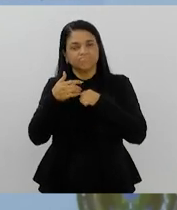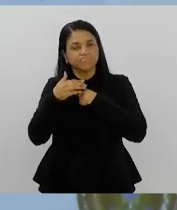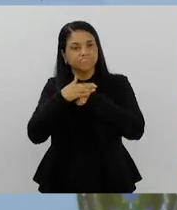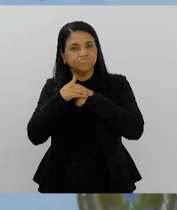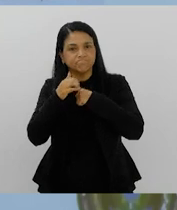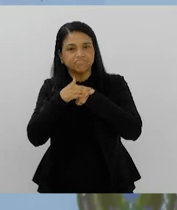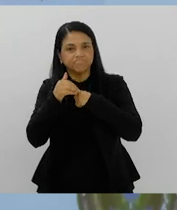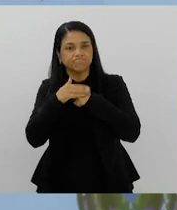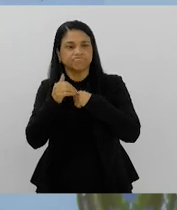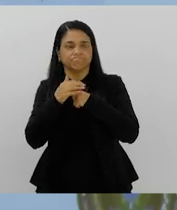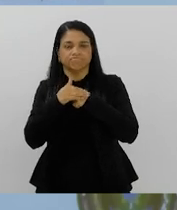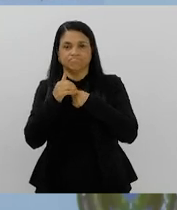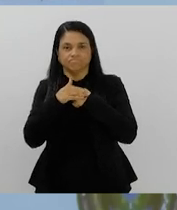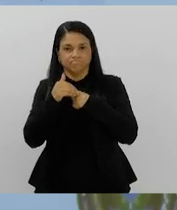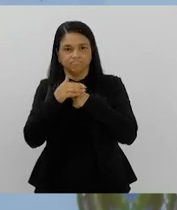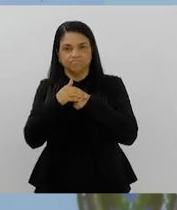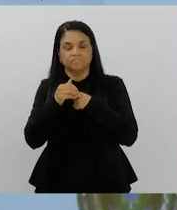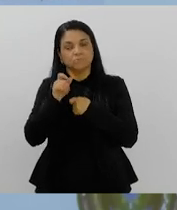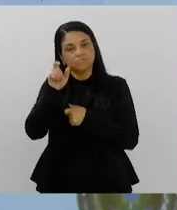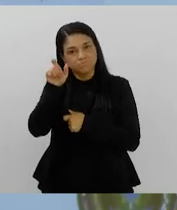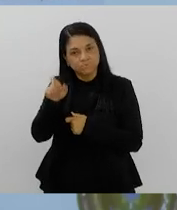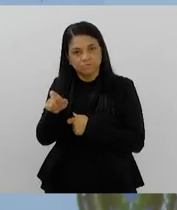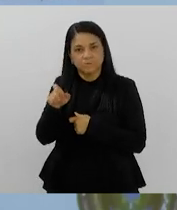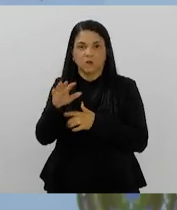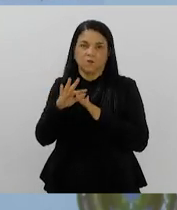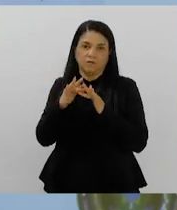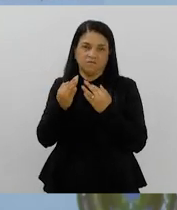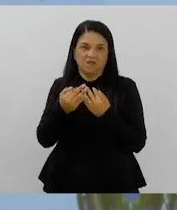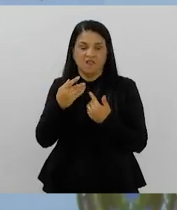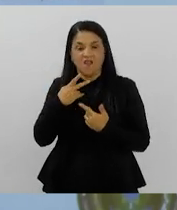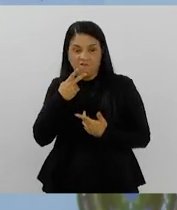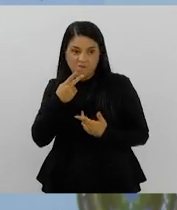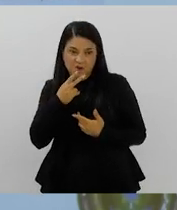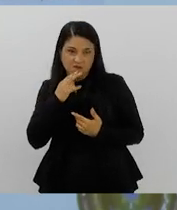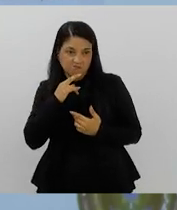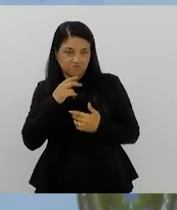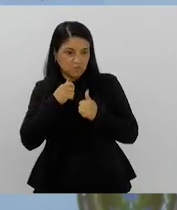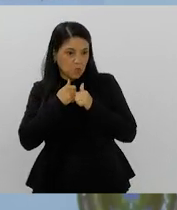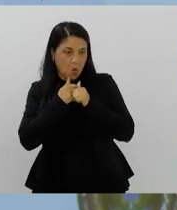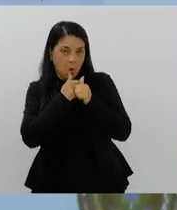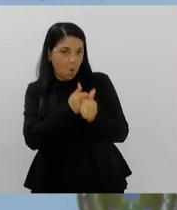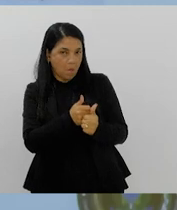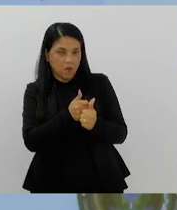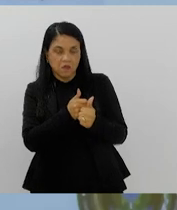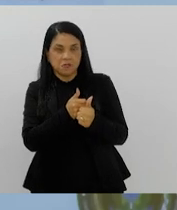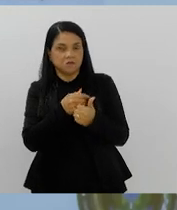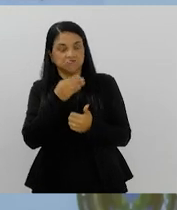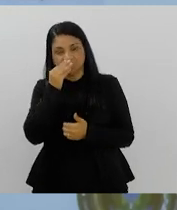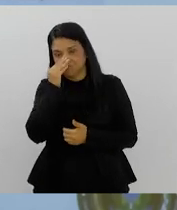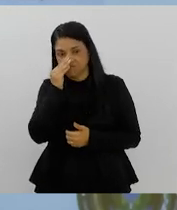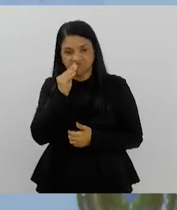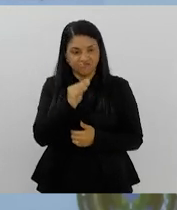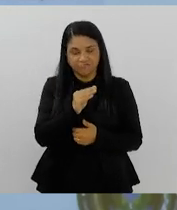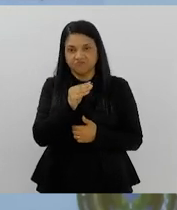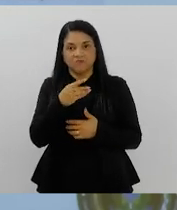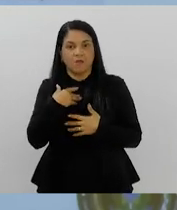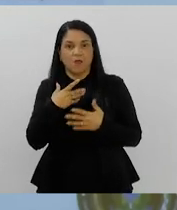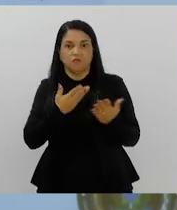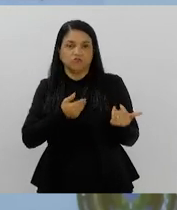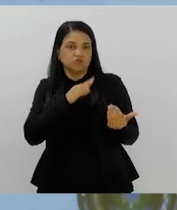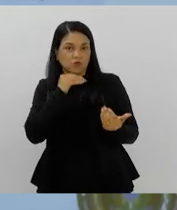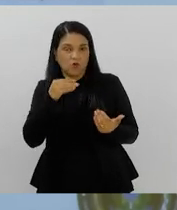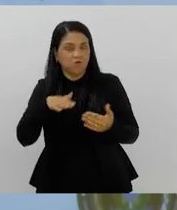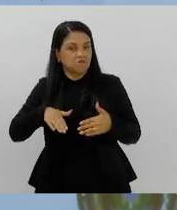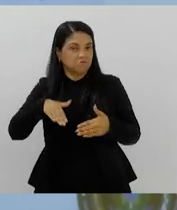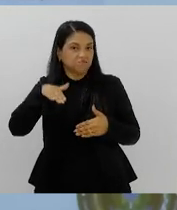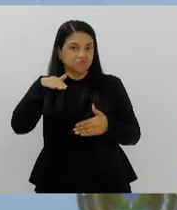àquele sujeito, famílias que não acompanham e não dão a devida importância e acompanhamento em relação ao seu